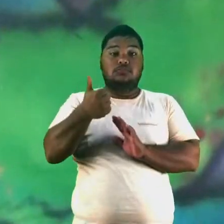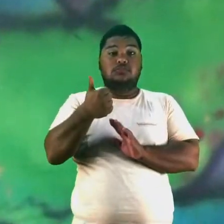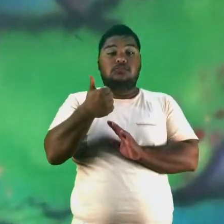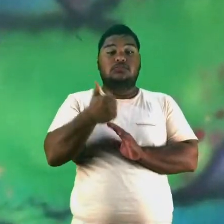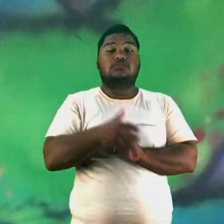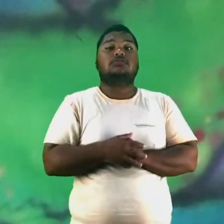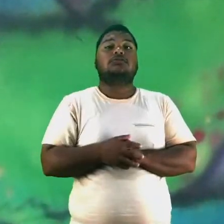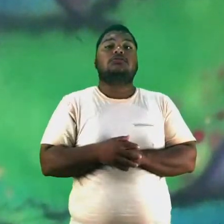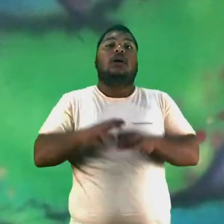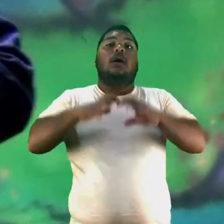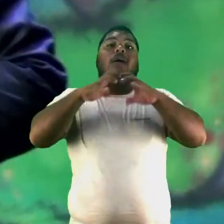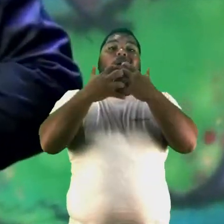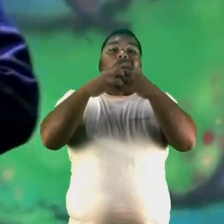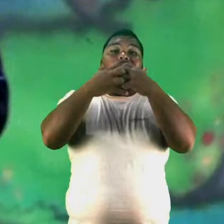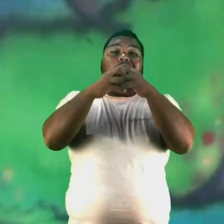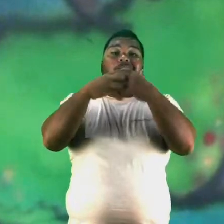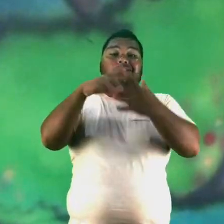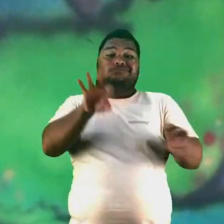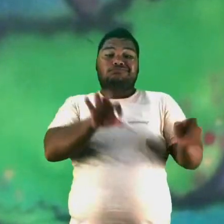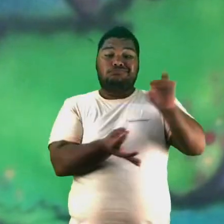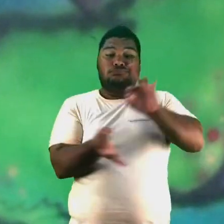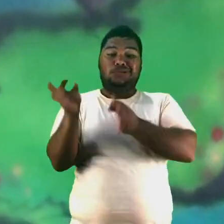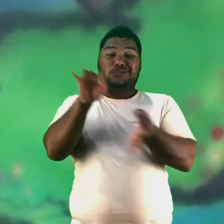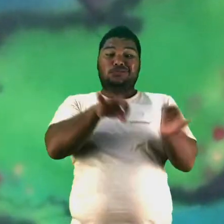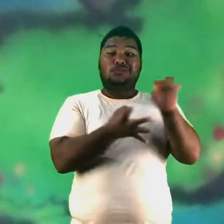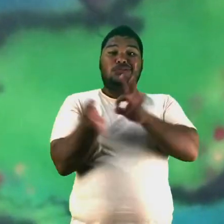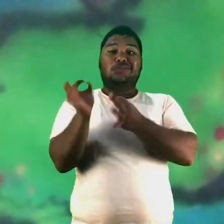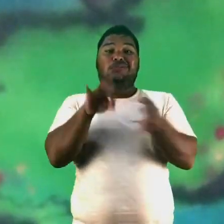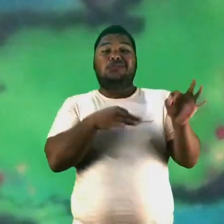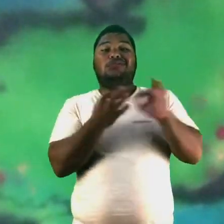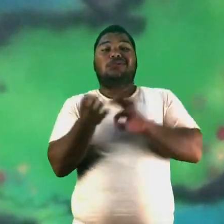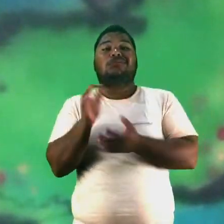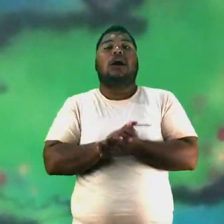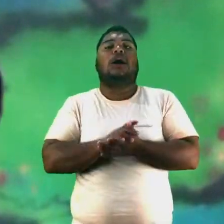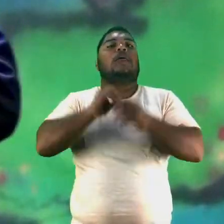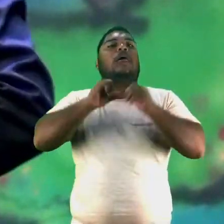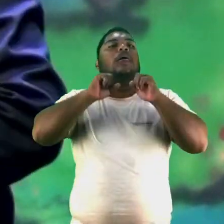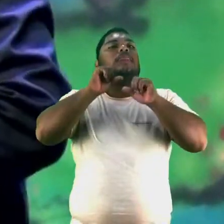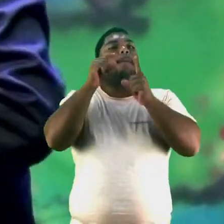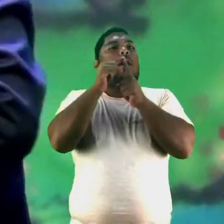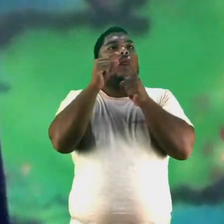neurociência está mostrando que é verdadeiro. Essa palavra tem um poder de transformar.